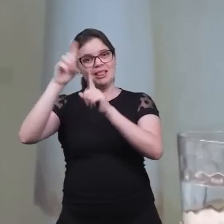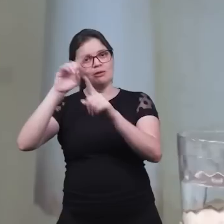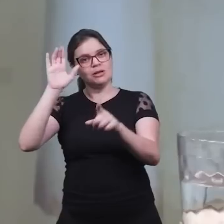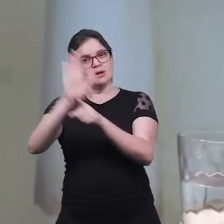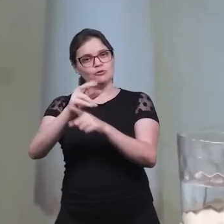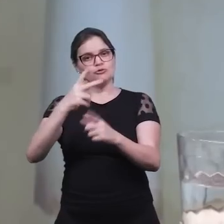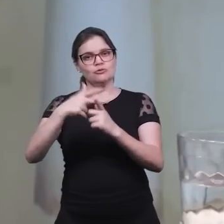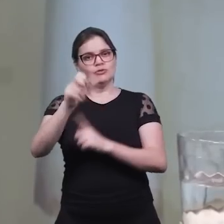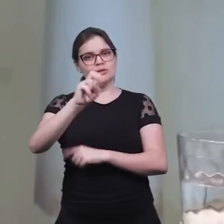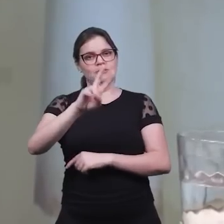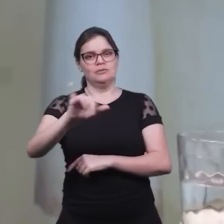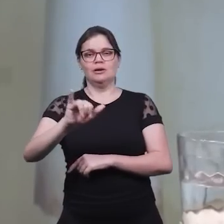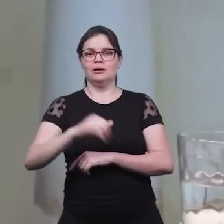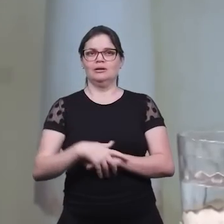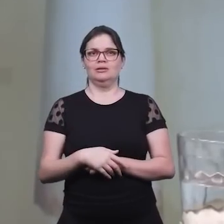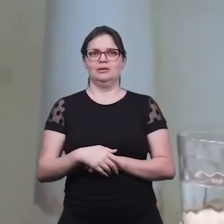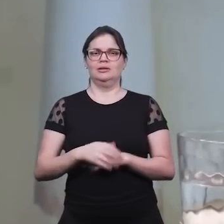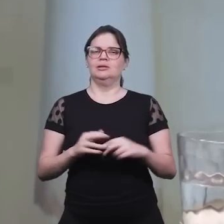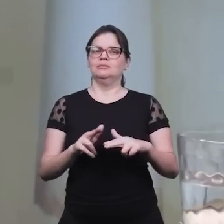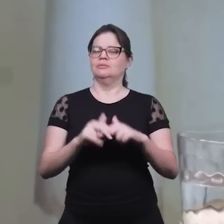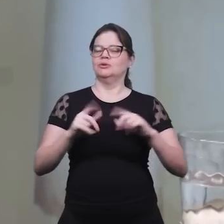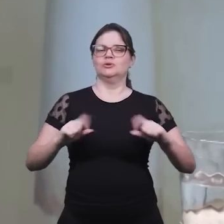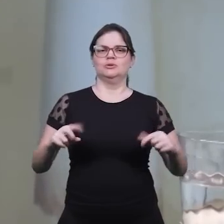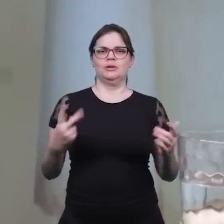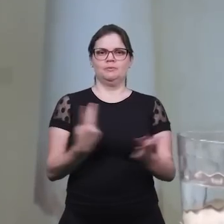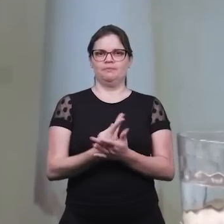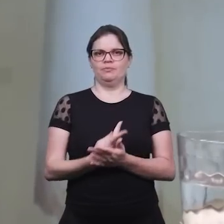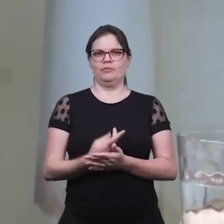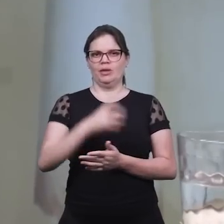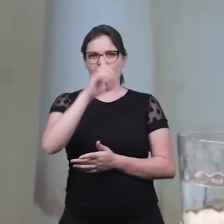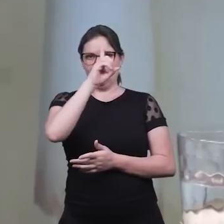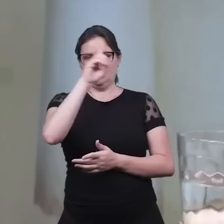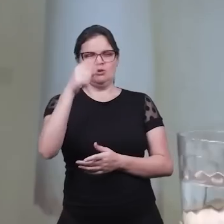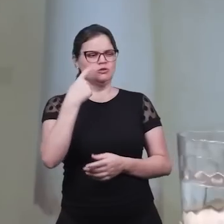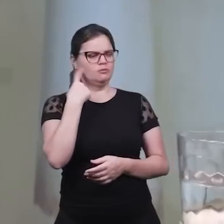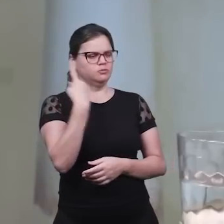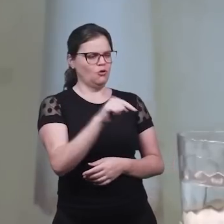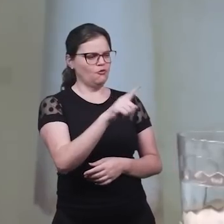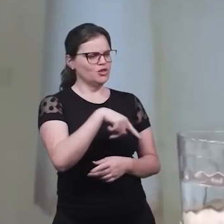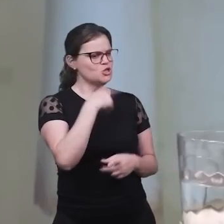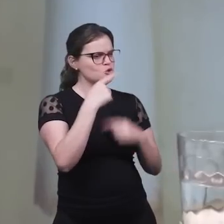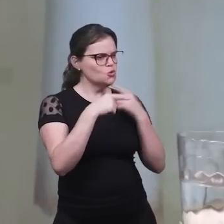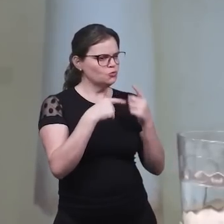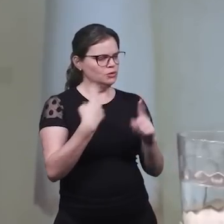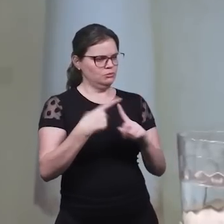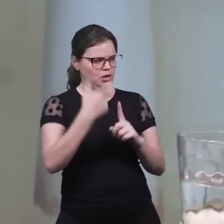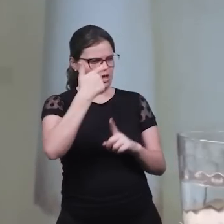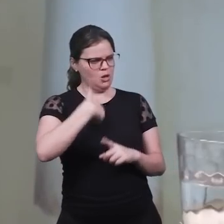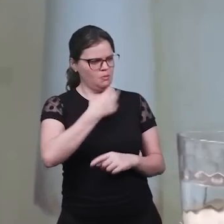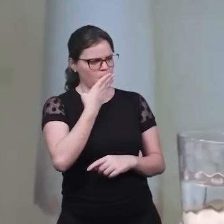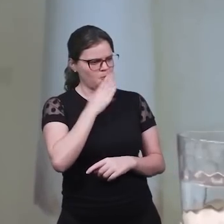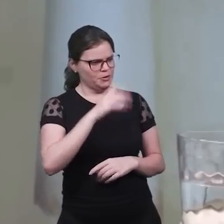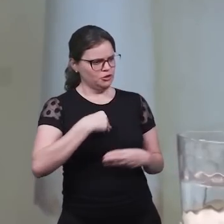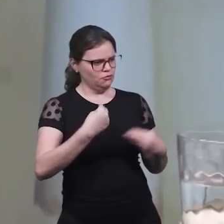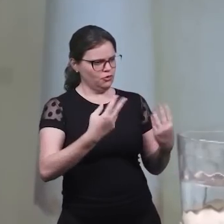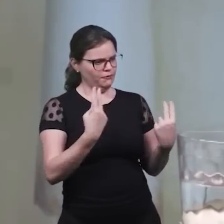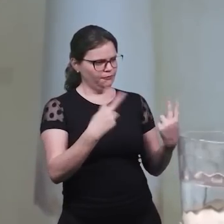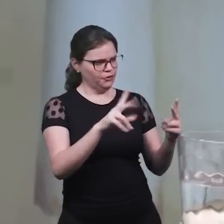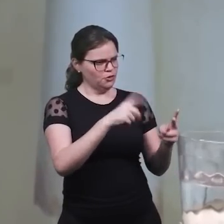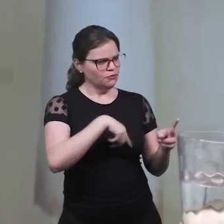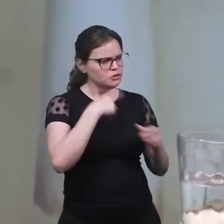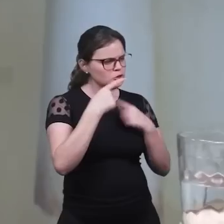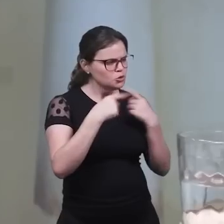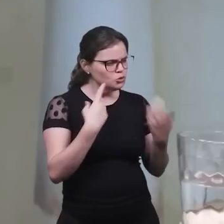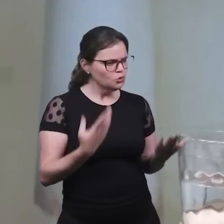isso aí não vou vencer. Você não vai vencer. Mas quem é vencer é Deus que é vencer. Né? Por isso Deus não aceitou a